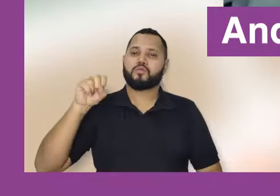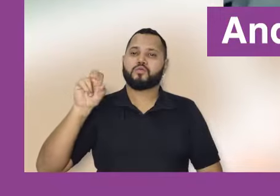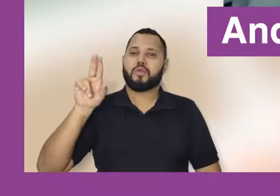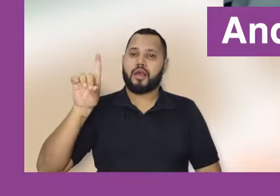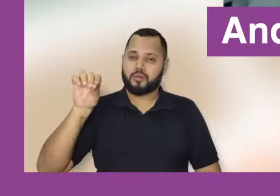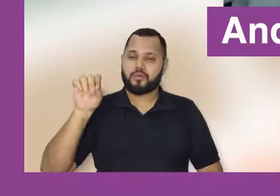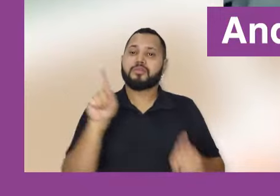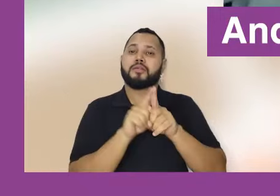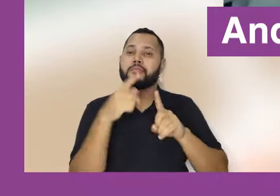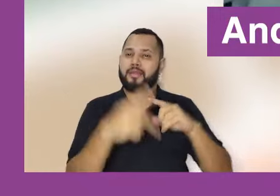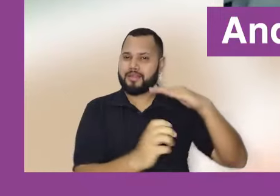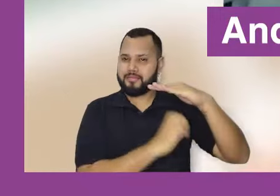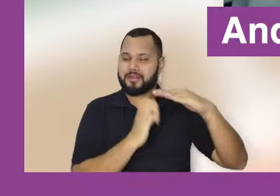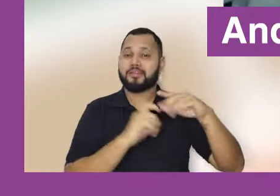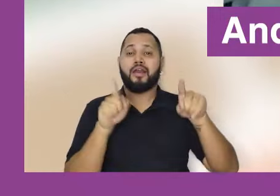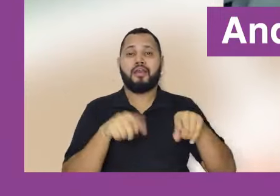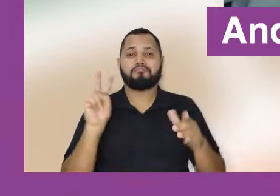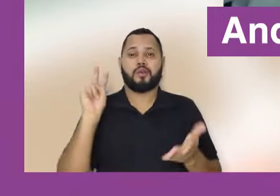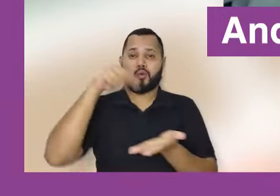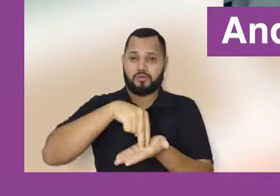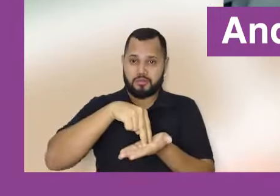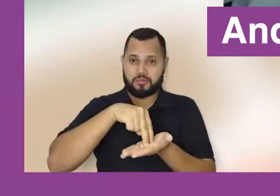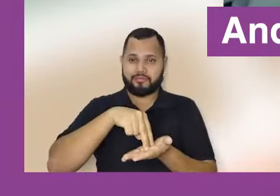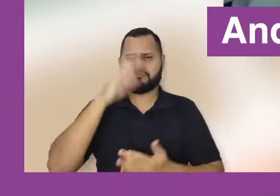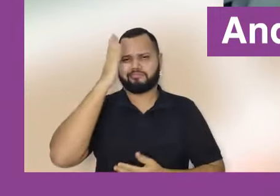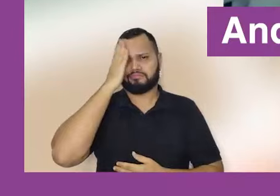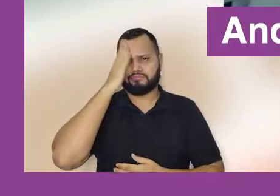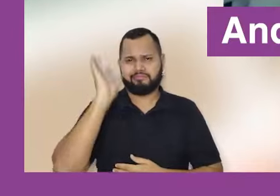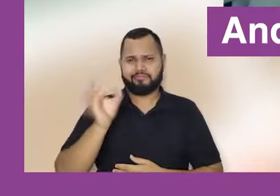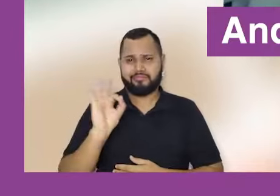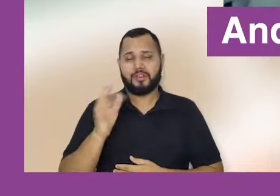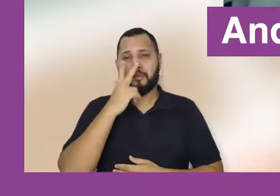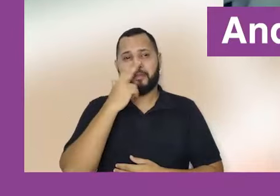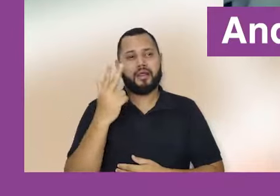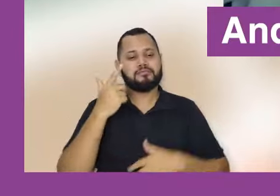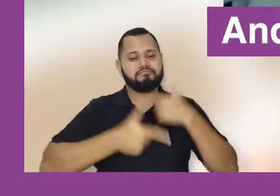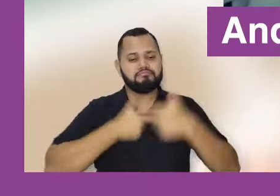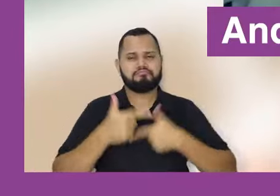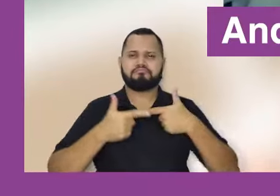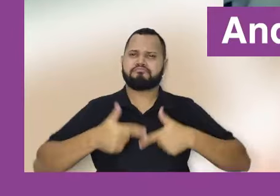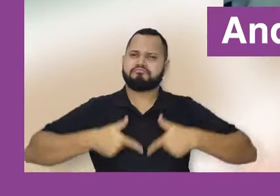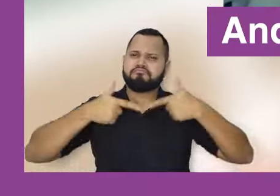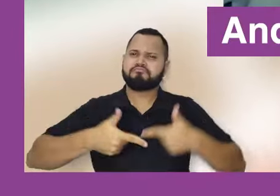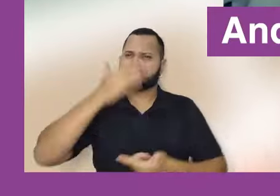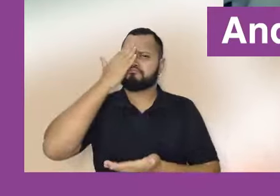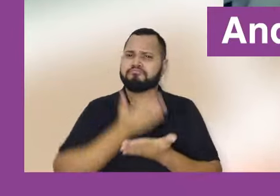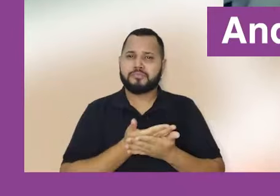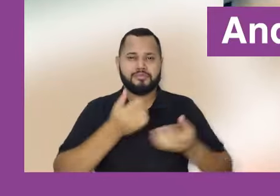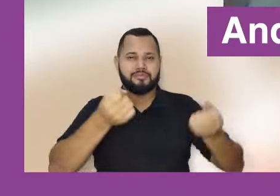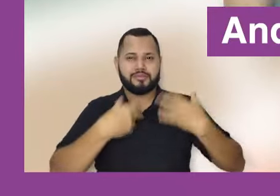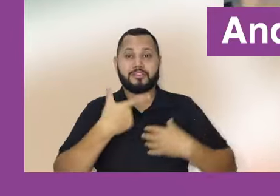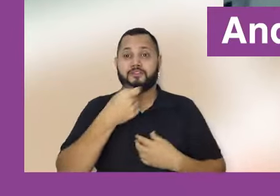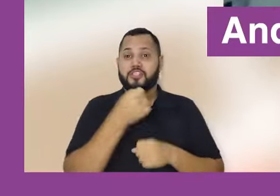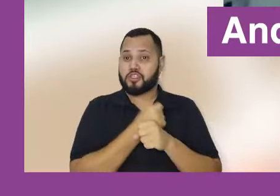que a consistência né a gente se move realmente inspirados pelo que a gente acredita né então como você